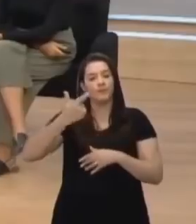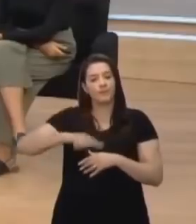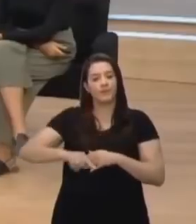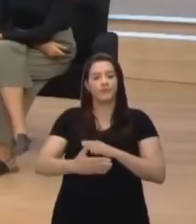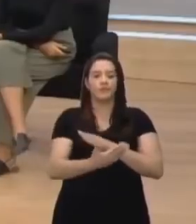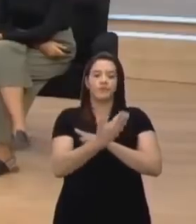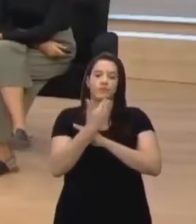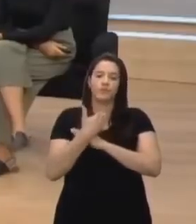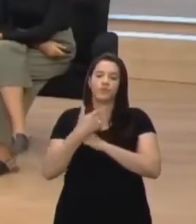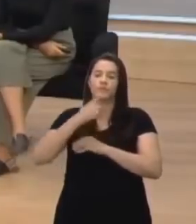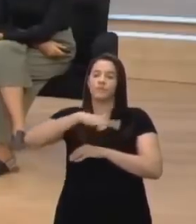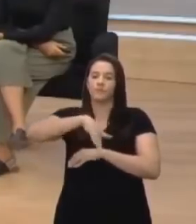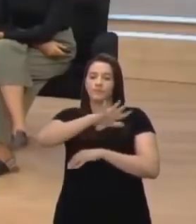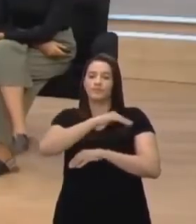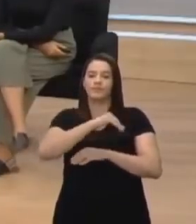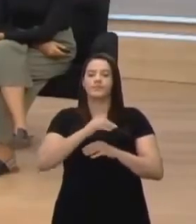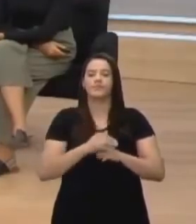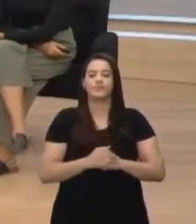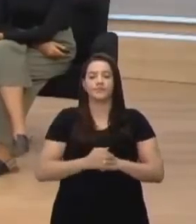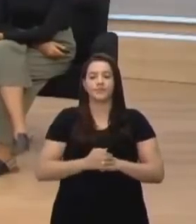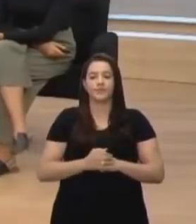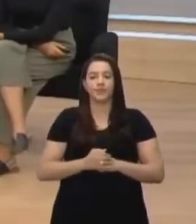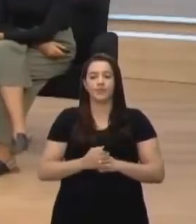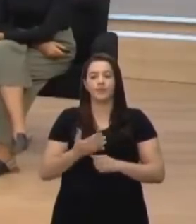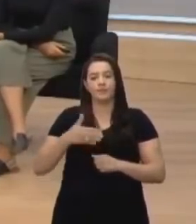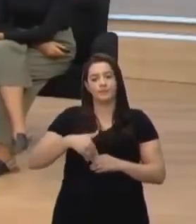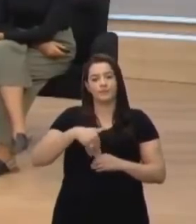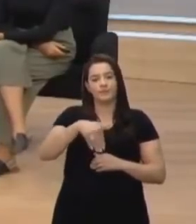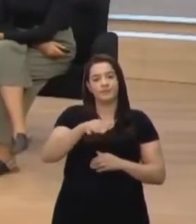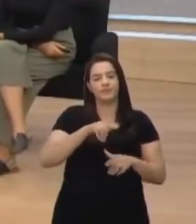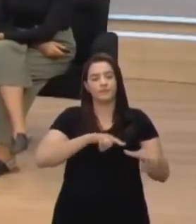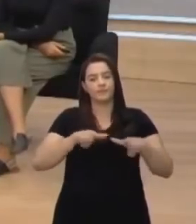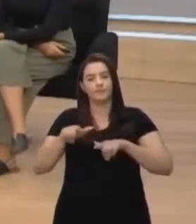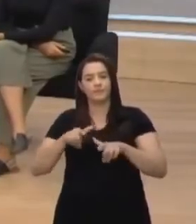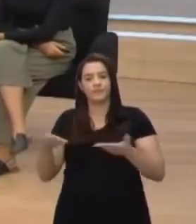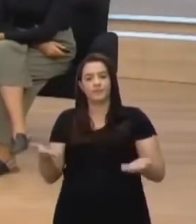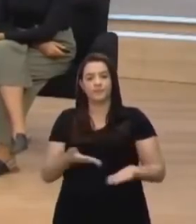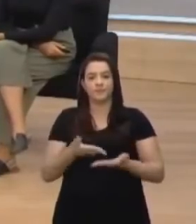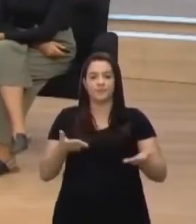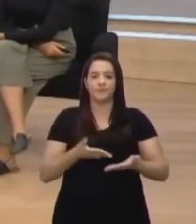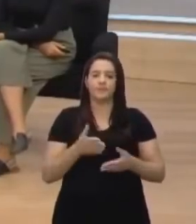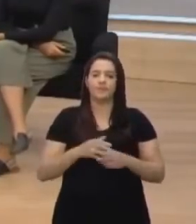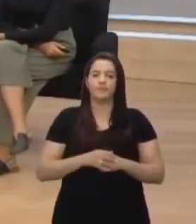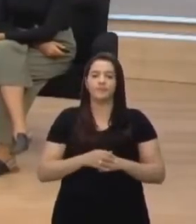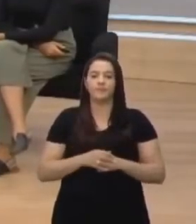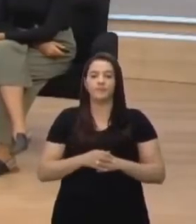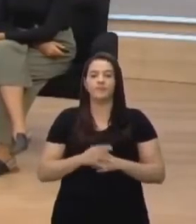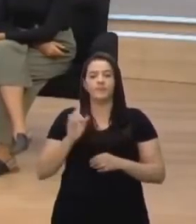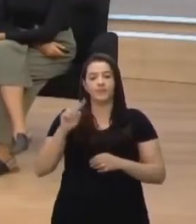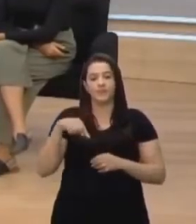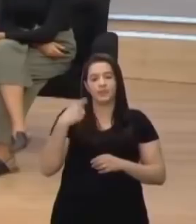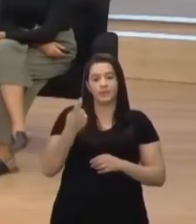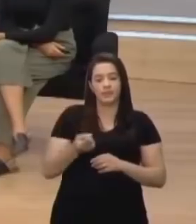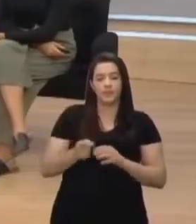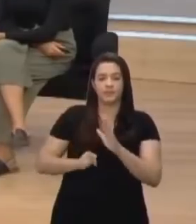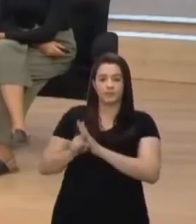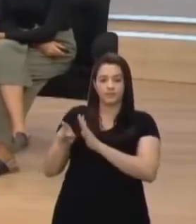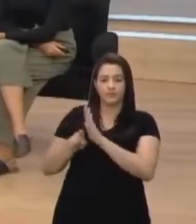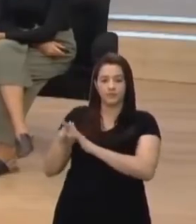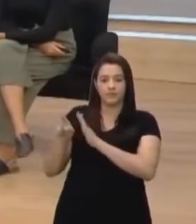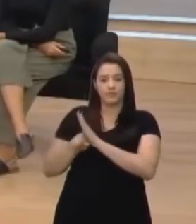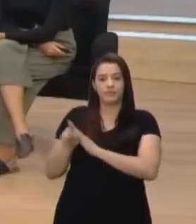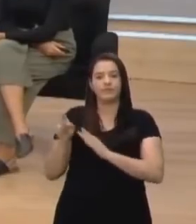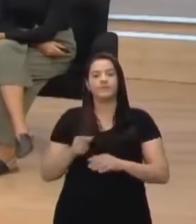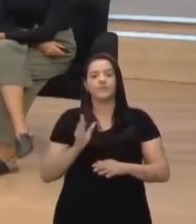uma ajuda deles, uma colaboração nessa frente de trabalho agora, nessa demanda. E depois eu passo as perguntas,